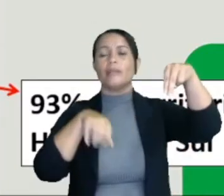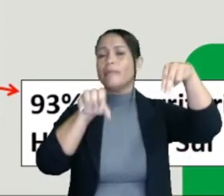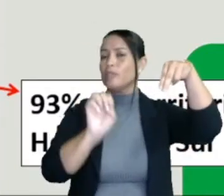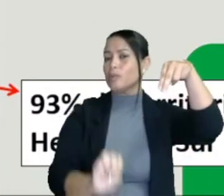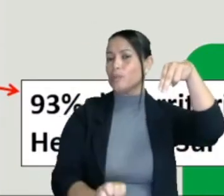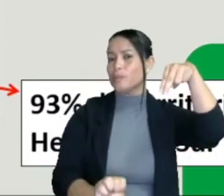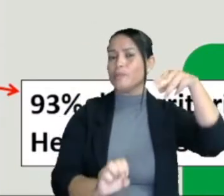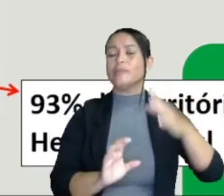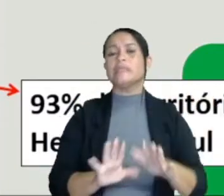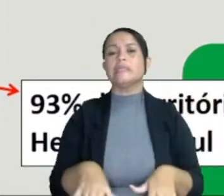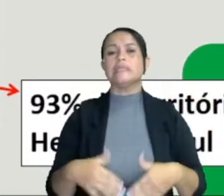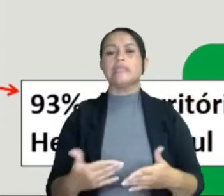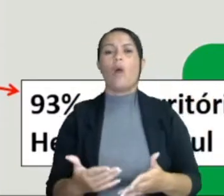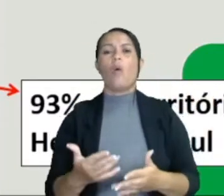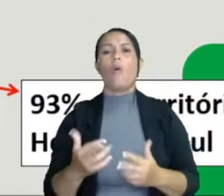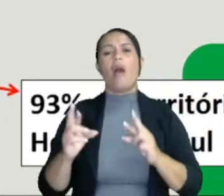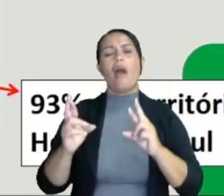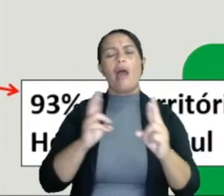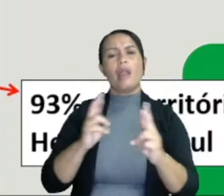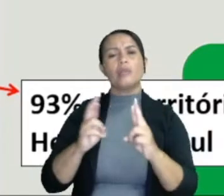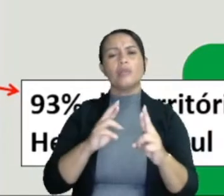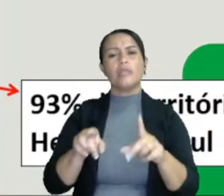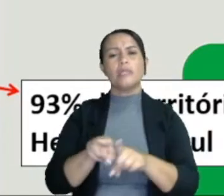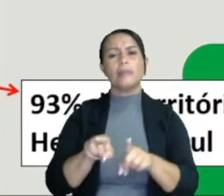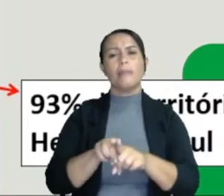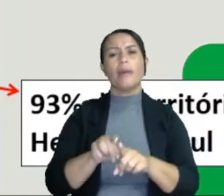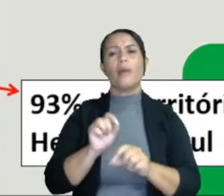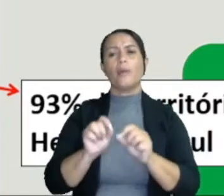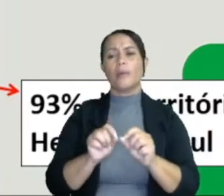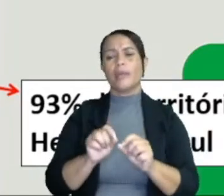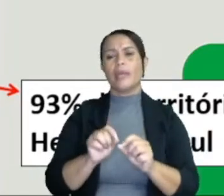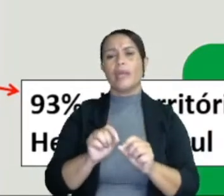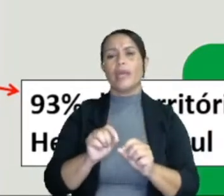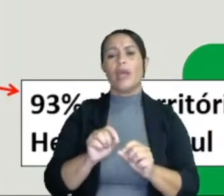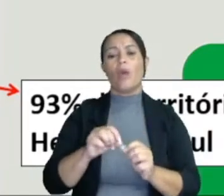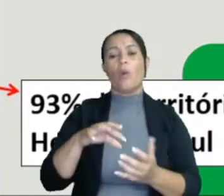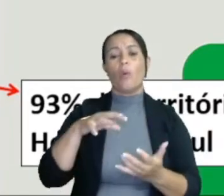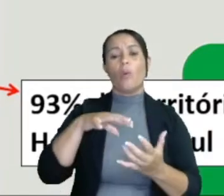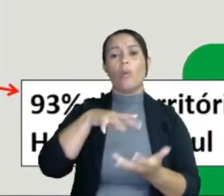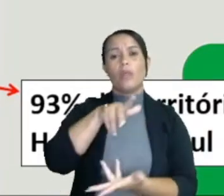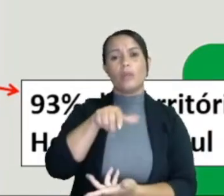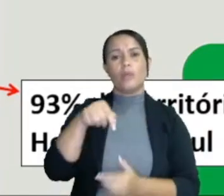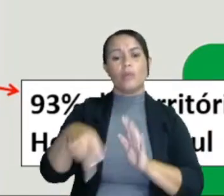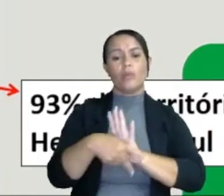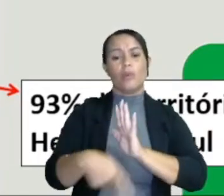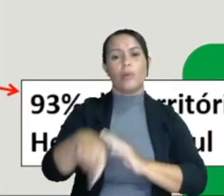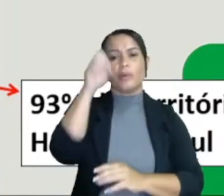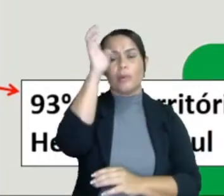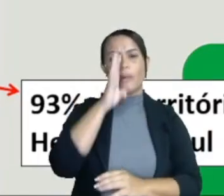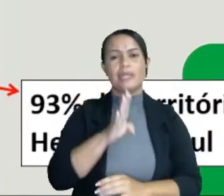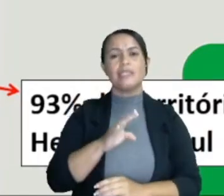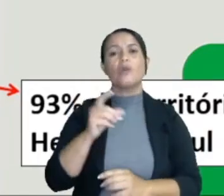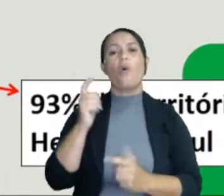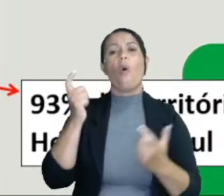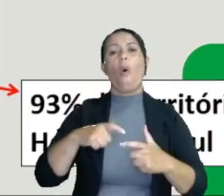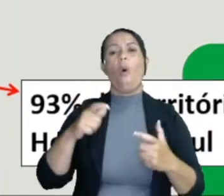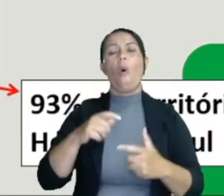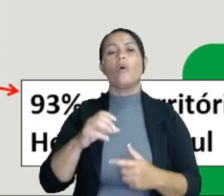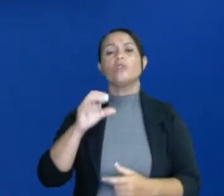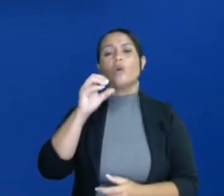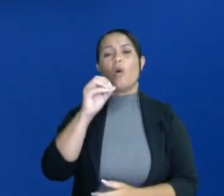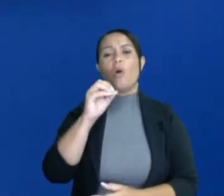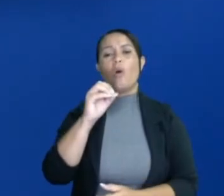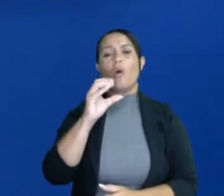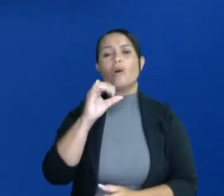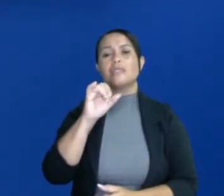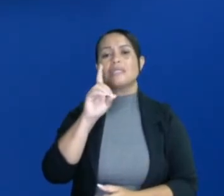hemisfério sul. Em relação ao meridiano de Greenwich, o território brasileiro fica localizado inteiramente no hemisfério ocidental. Então, poderia